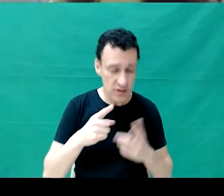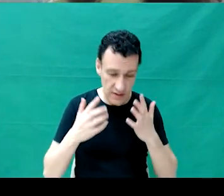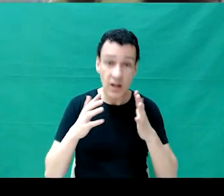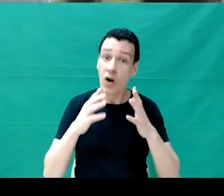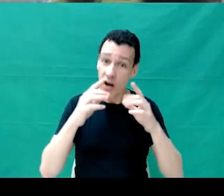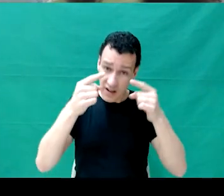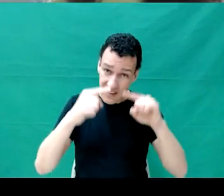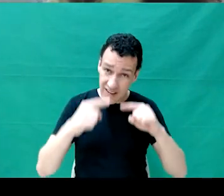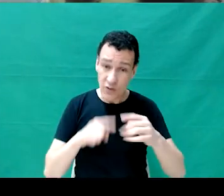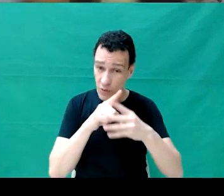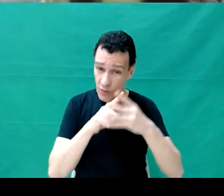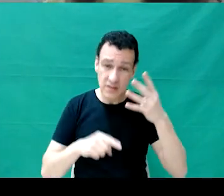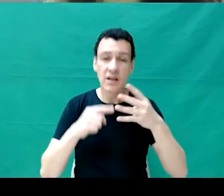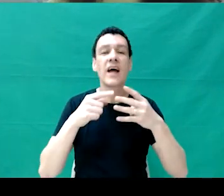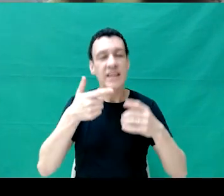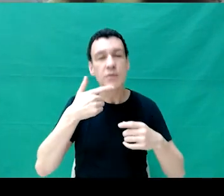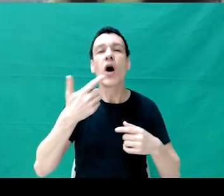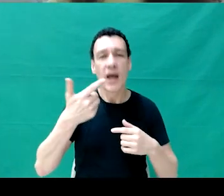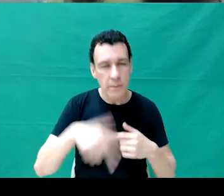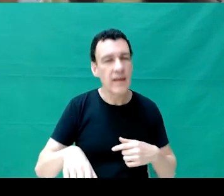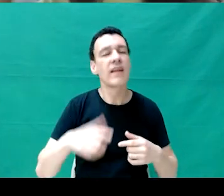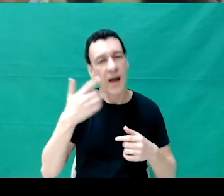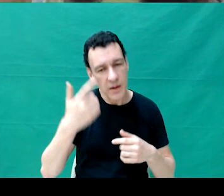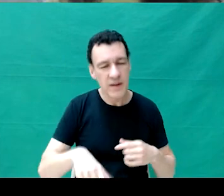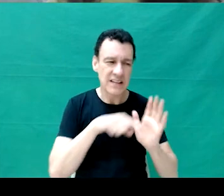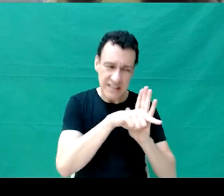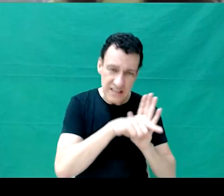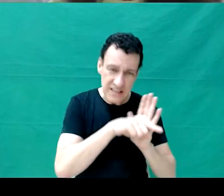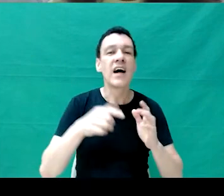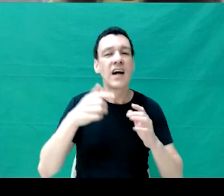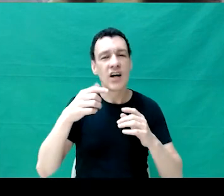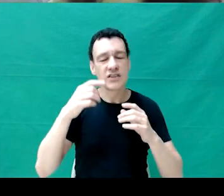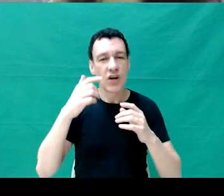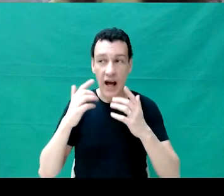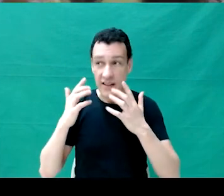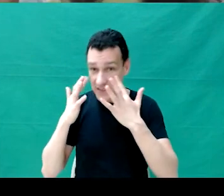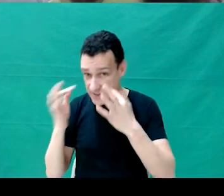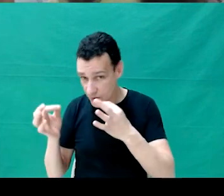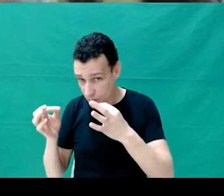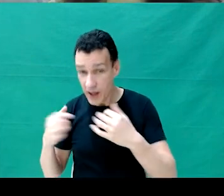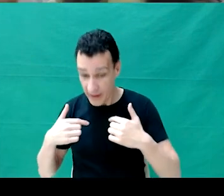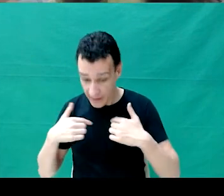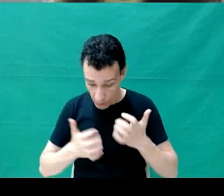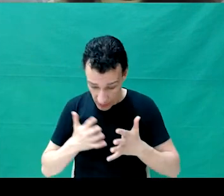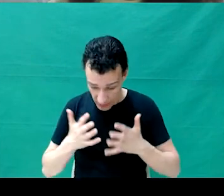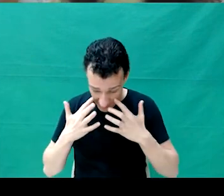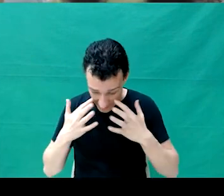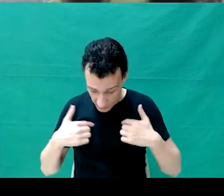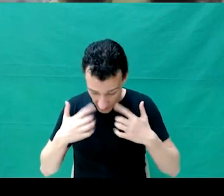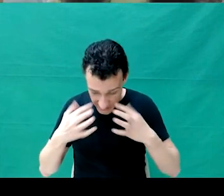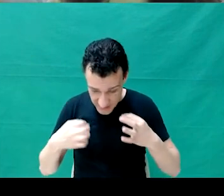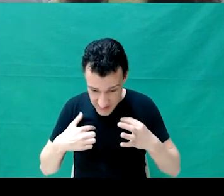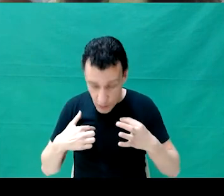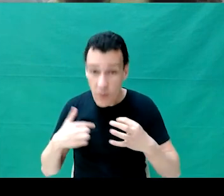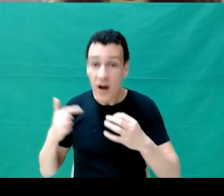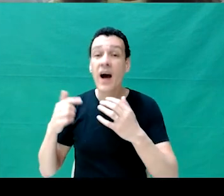corrija, pesquise. De tudo que nós falamos, tem esses 3 tópicos em mente. Se ouça, se corrija, pesquise. Se